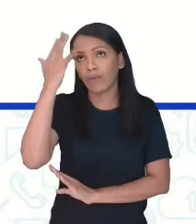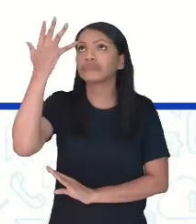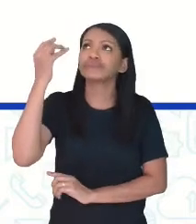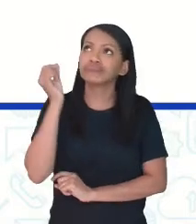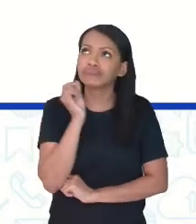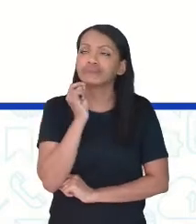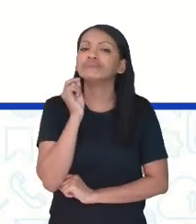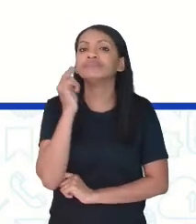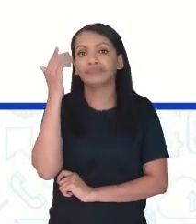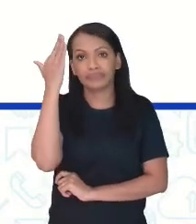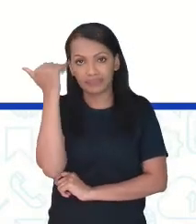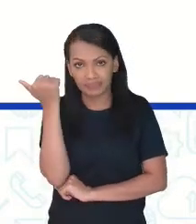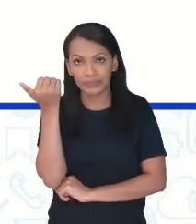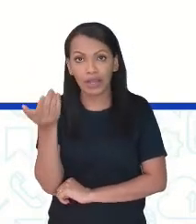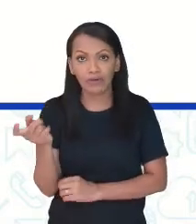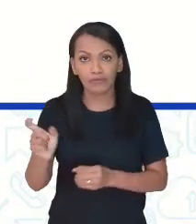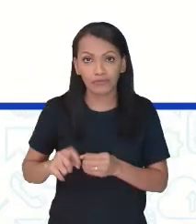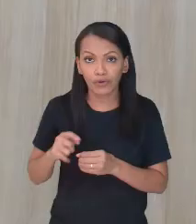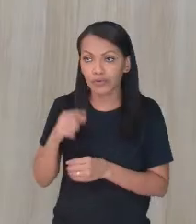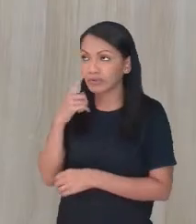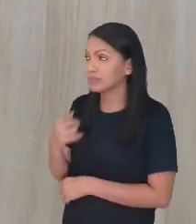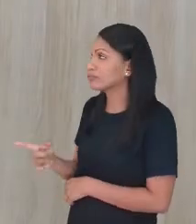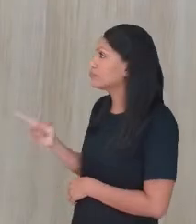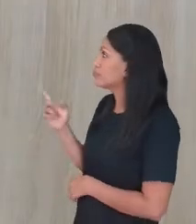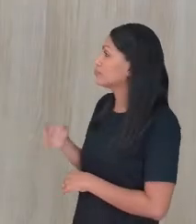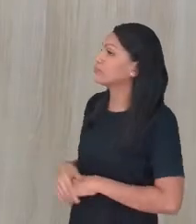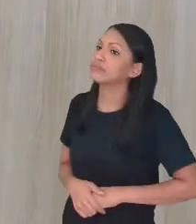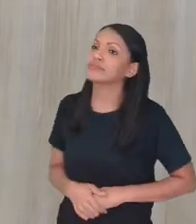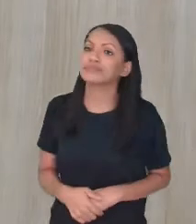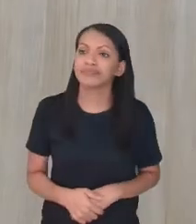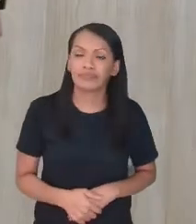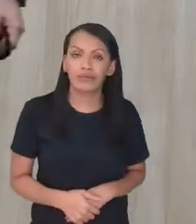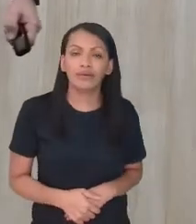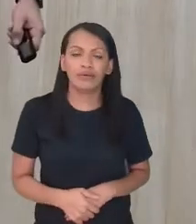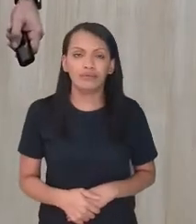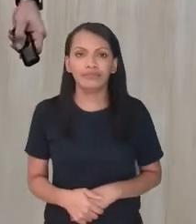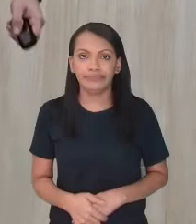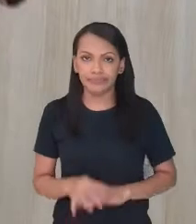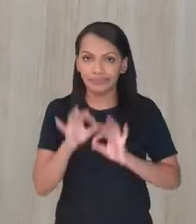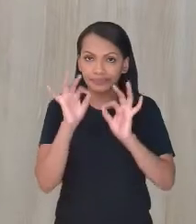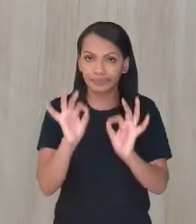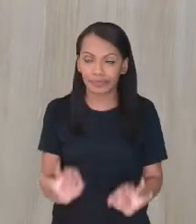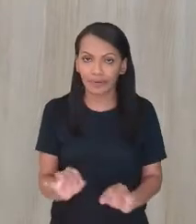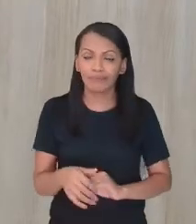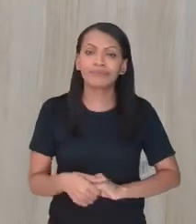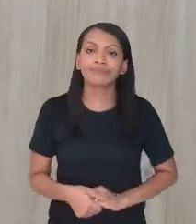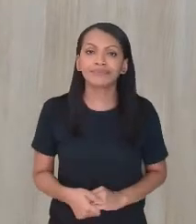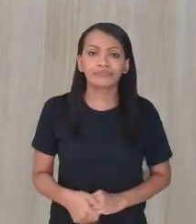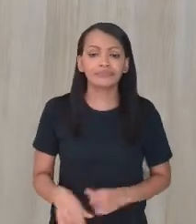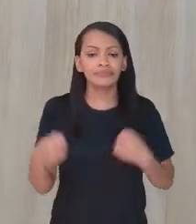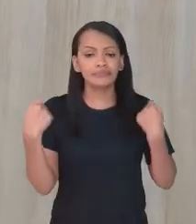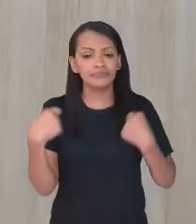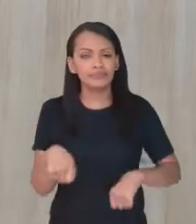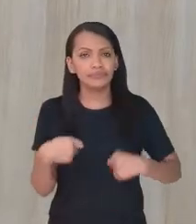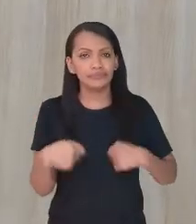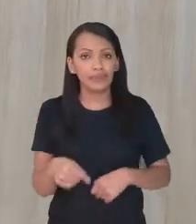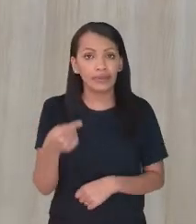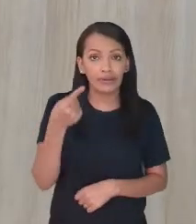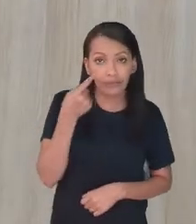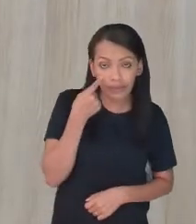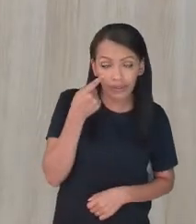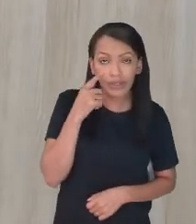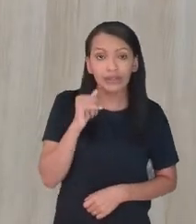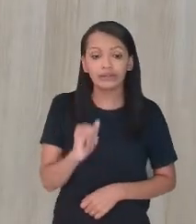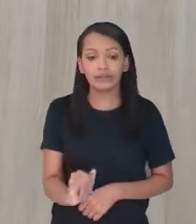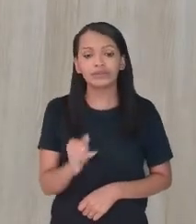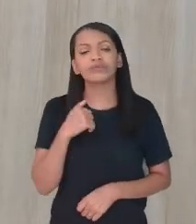acordo com o terceiro passo. Volta para mim aqui, por favor. De acordo com o terceiro passo, certo? E aí, a gente precisa verificar se o